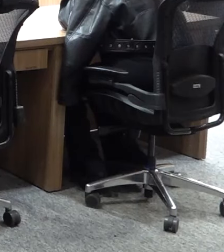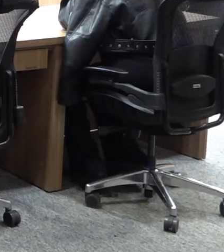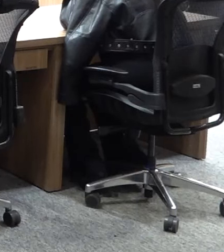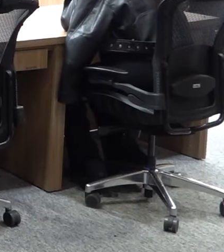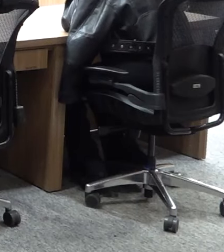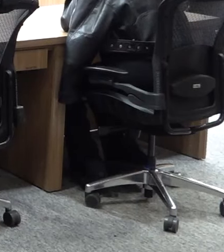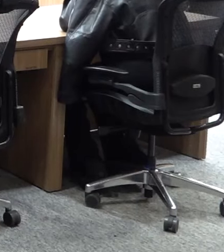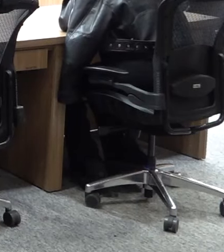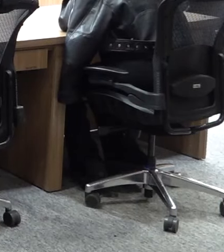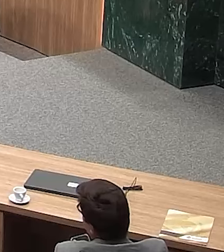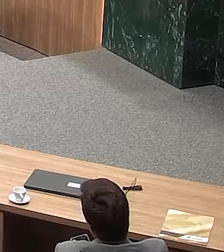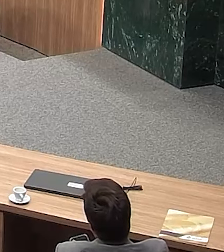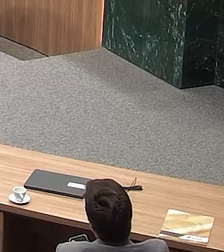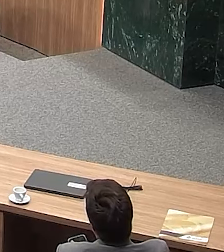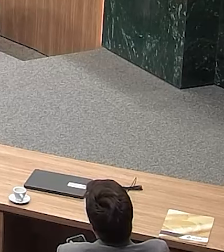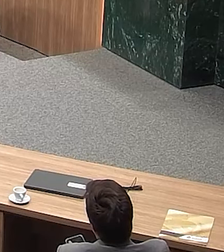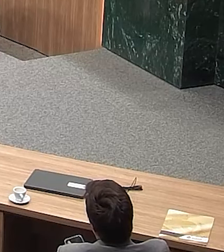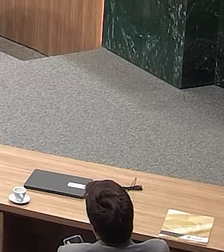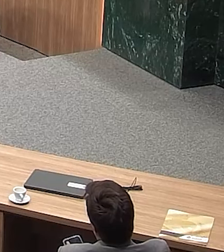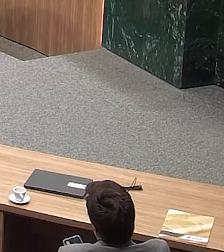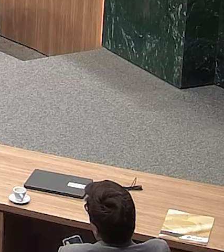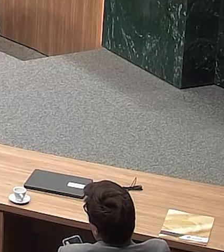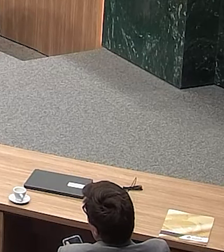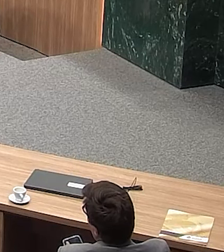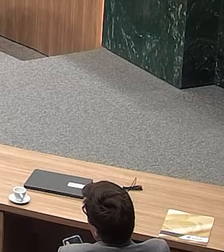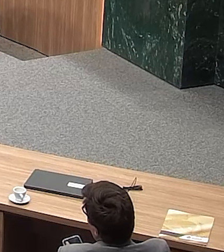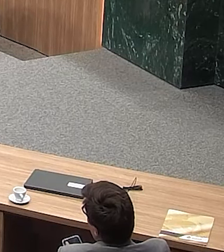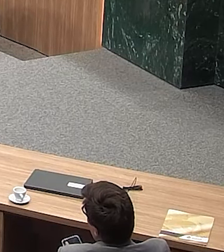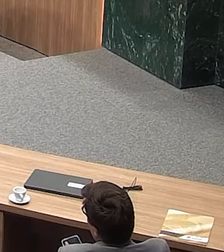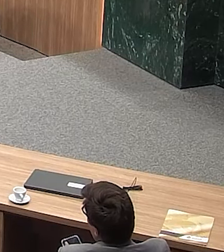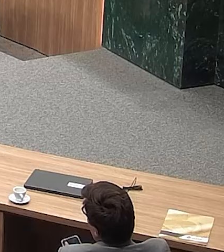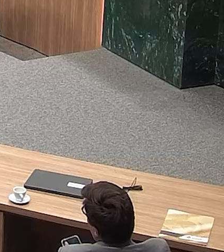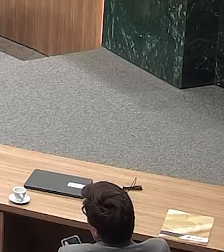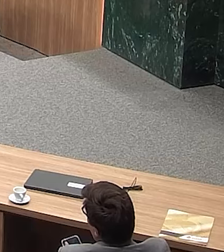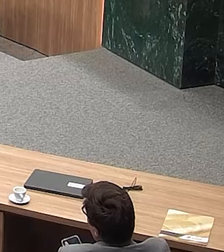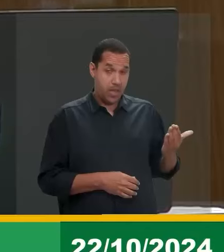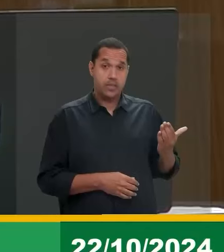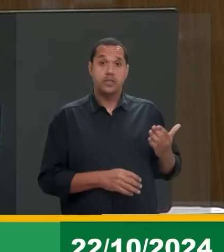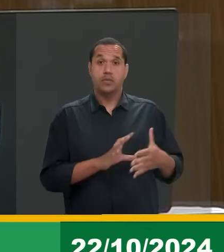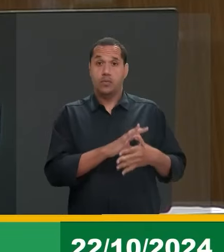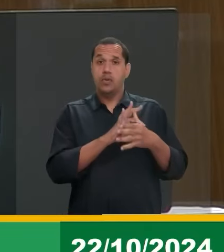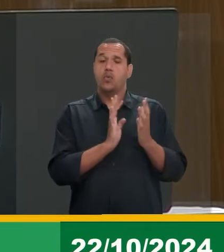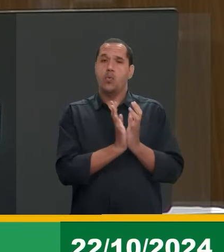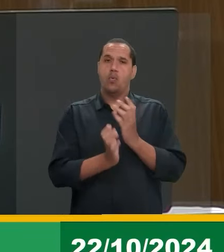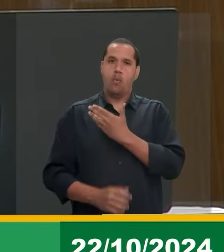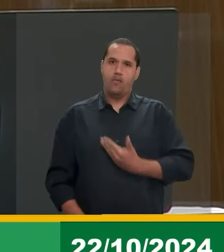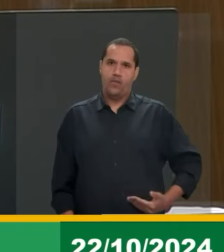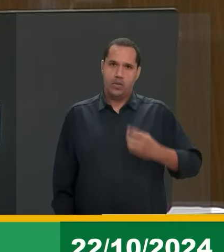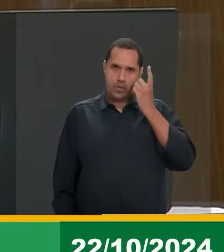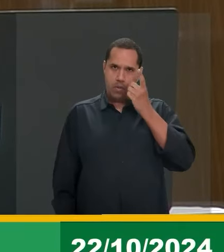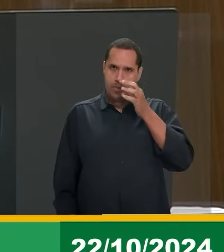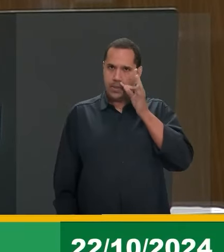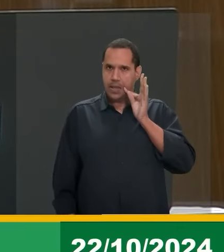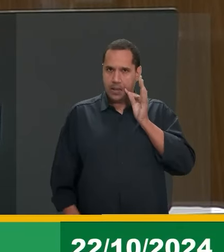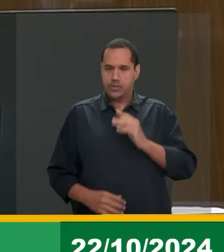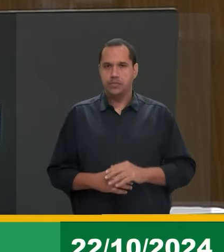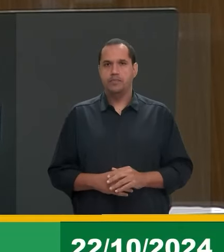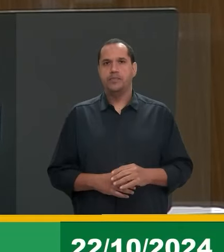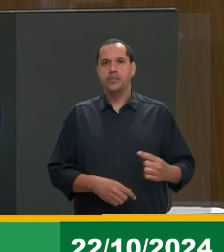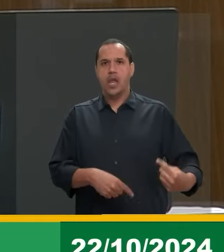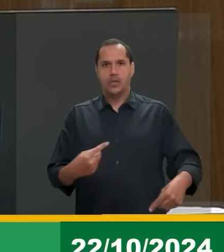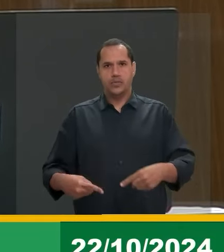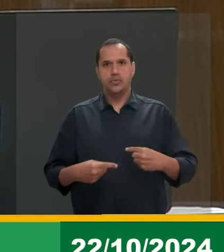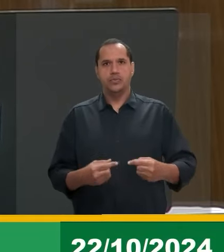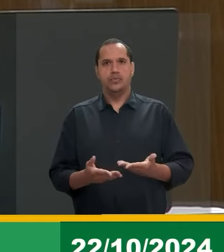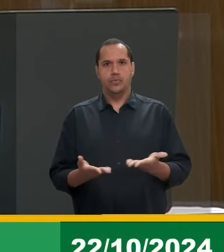e segunda votação, e aprovaram o plano, em definitivo. Está em discussão a matéria.